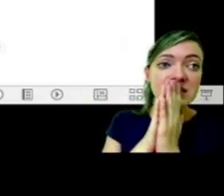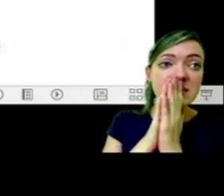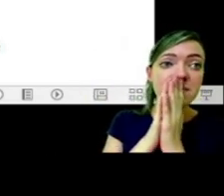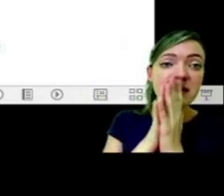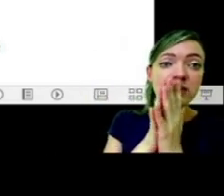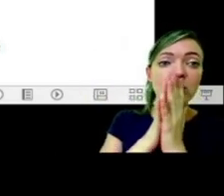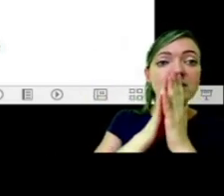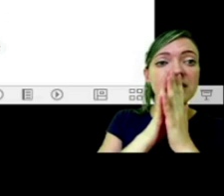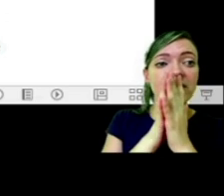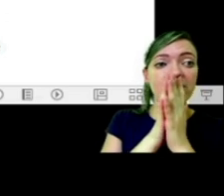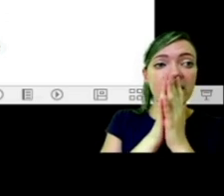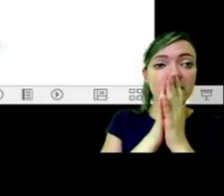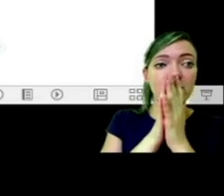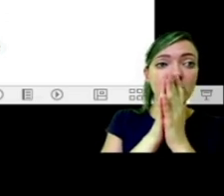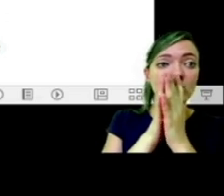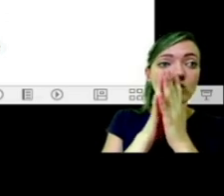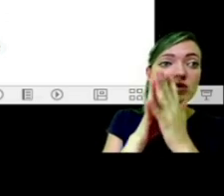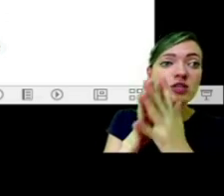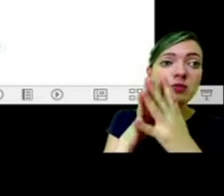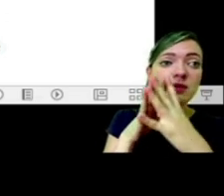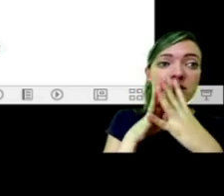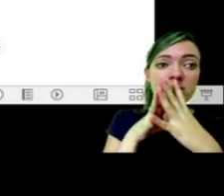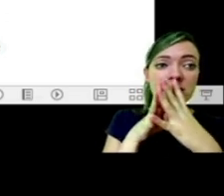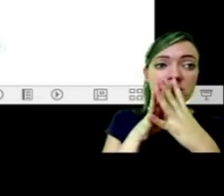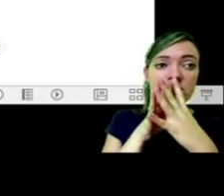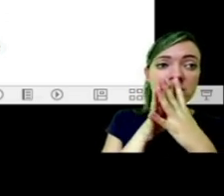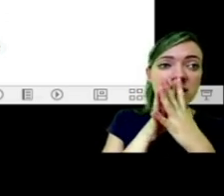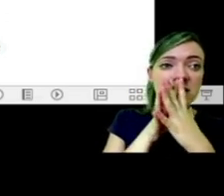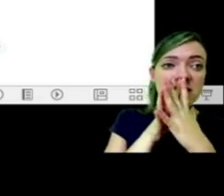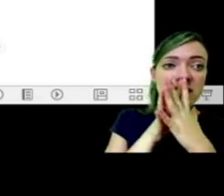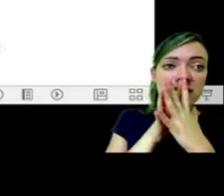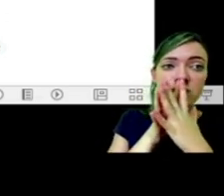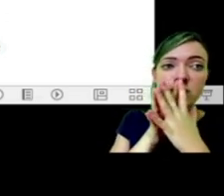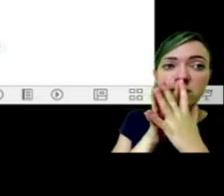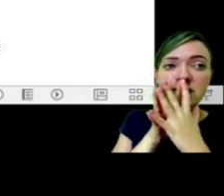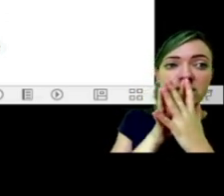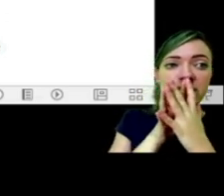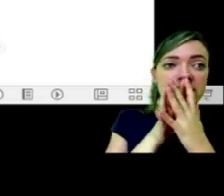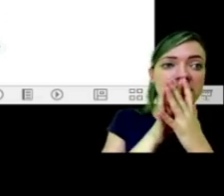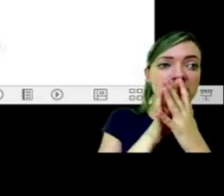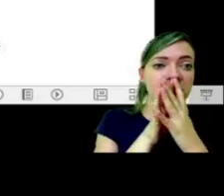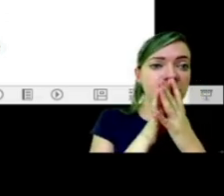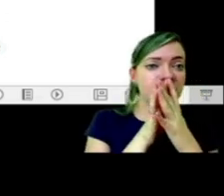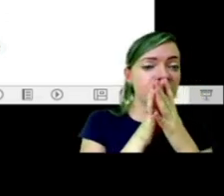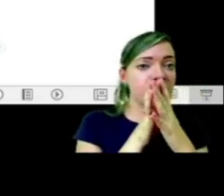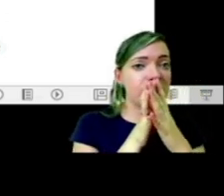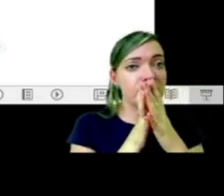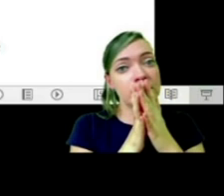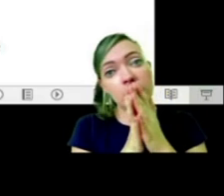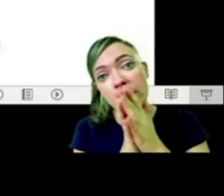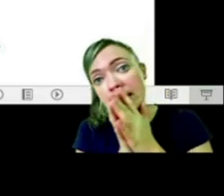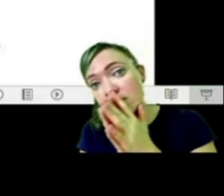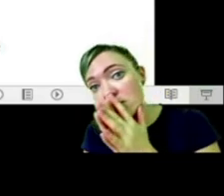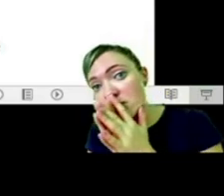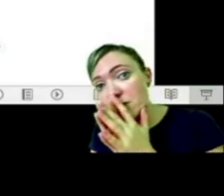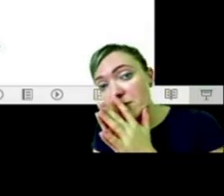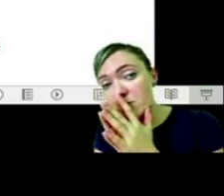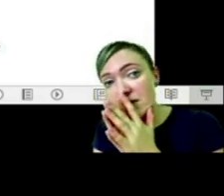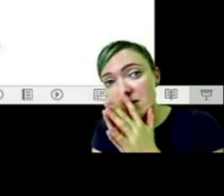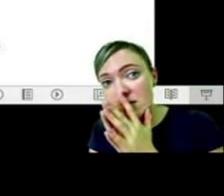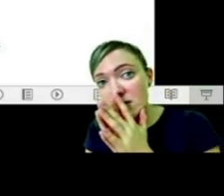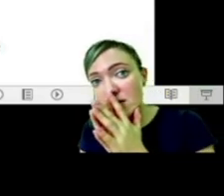O crescimento observado nos 5 primeiros meses sugere que se trata de uma população recente em ambiente favorável. Dá uma olhada